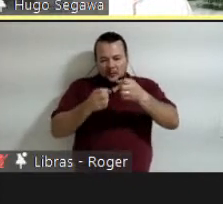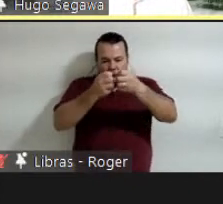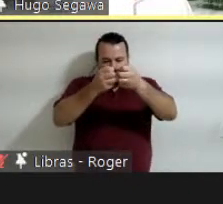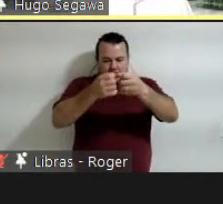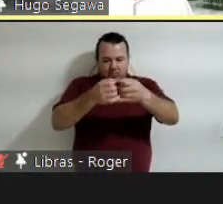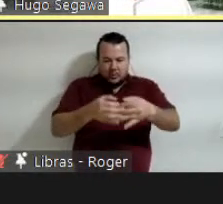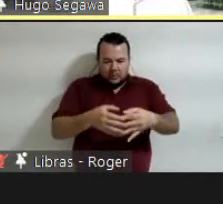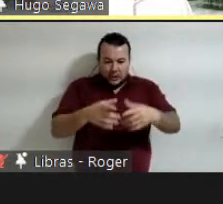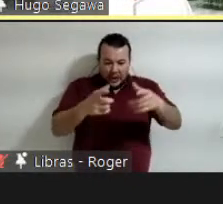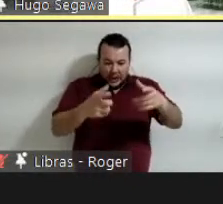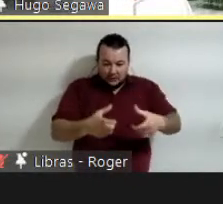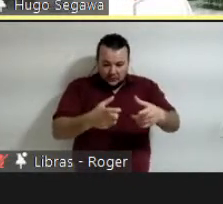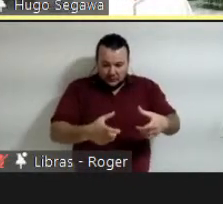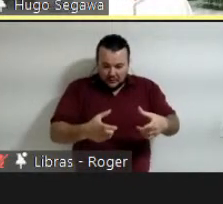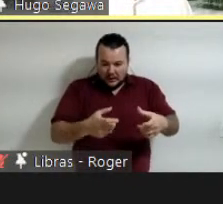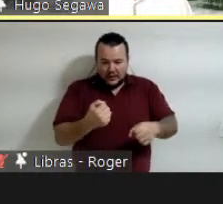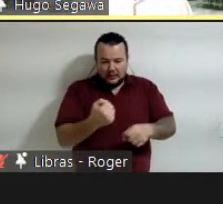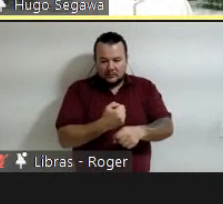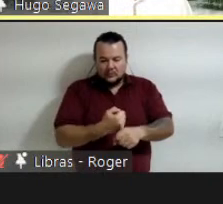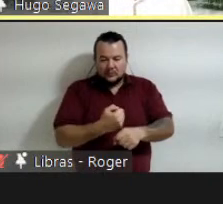parque.